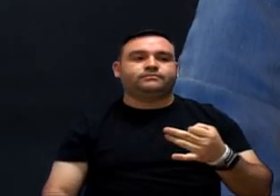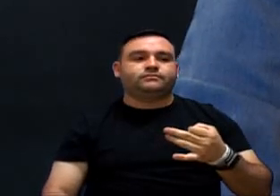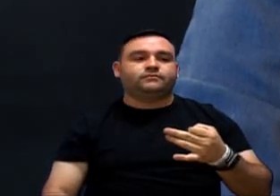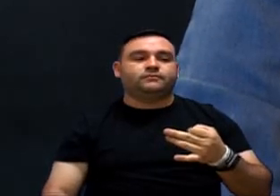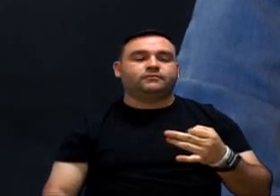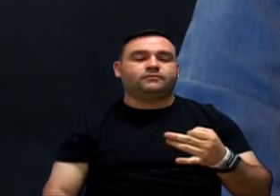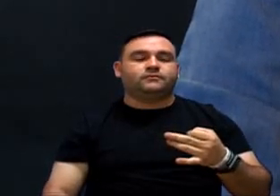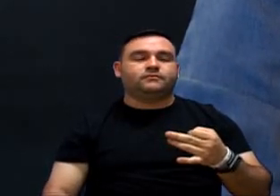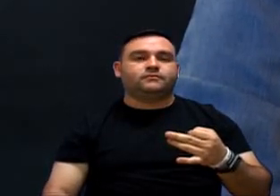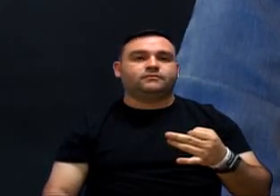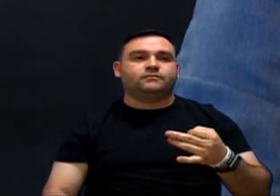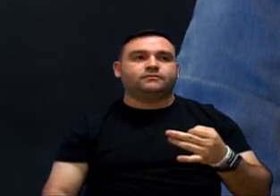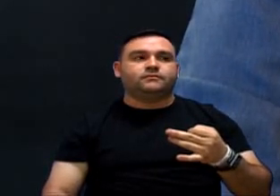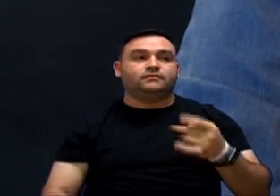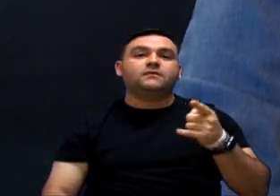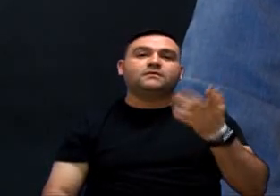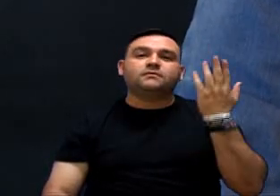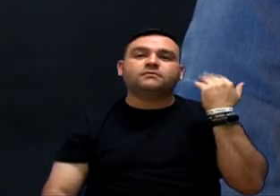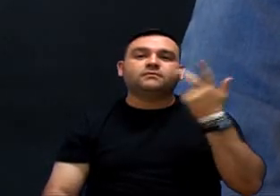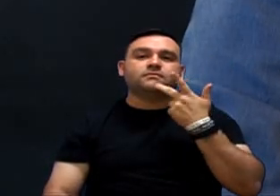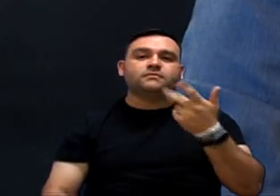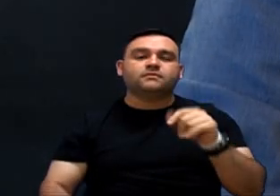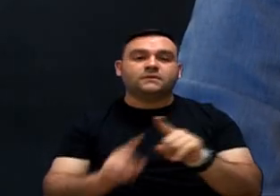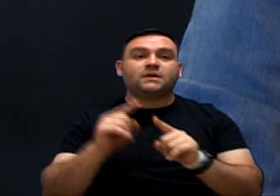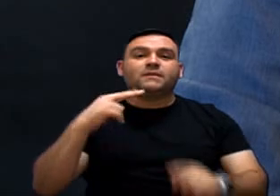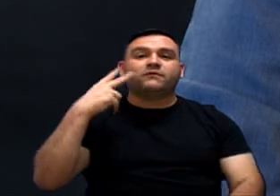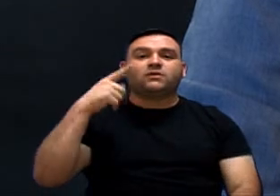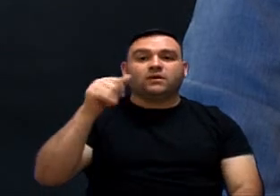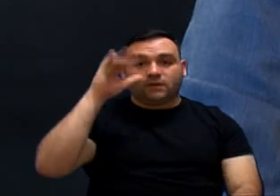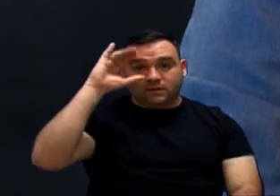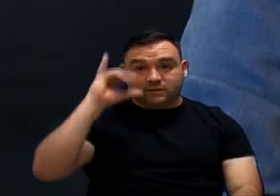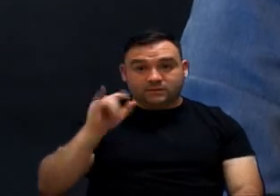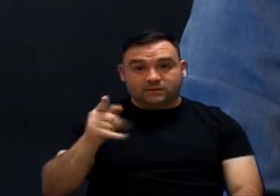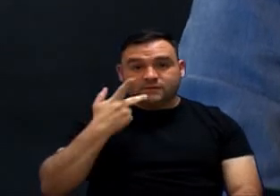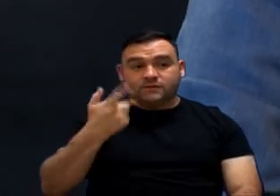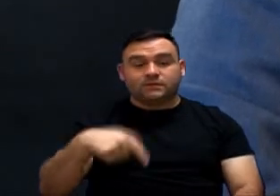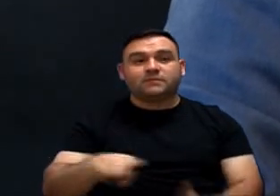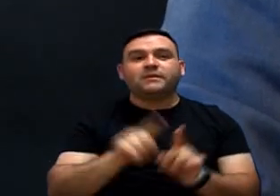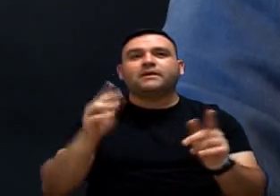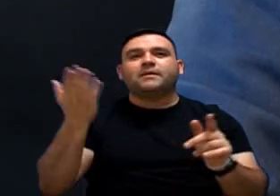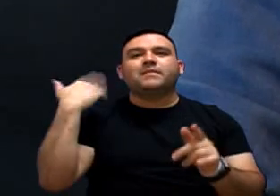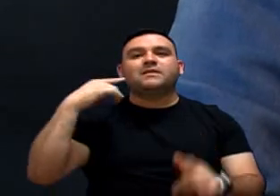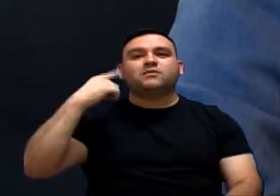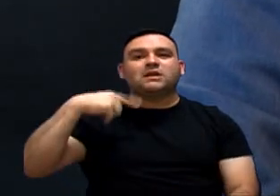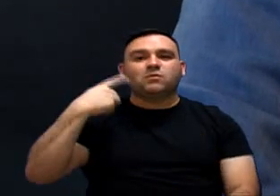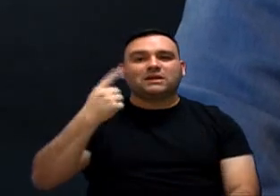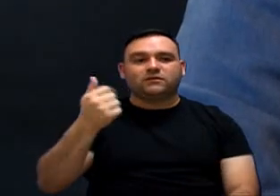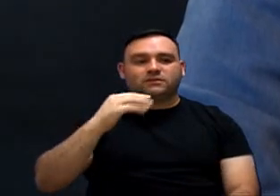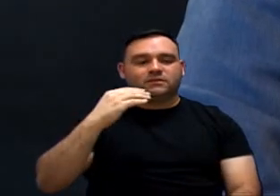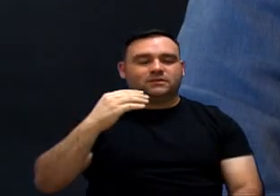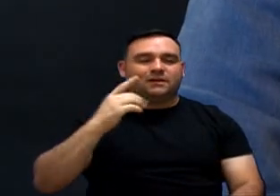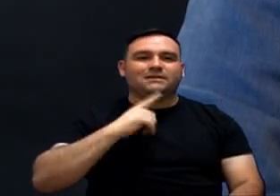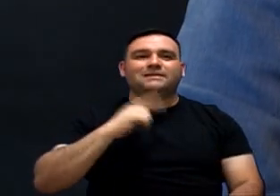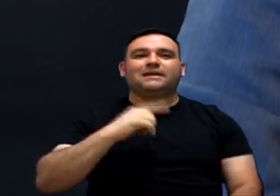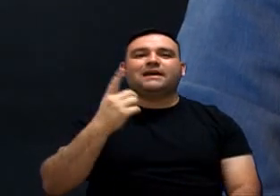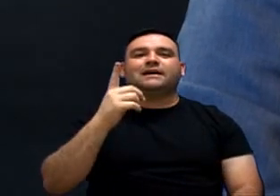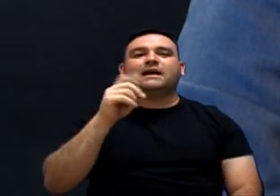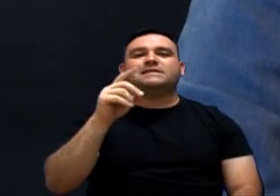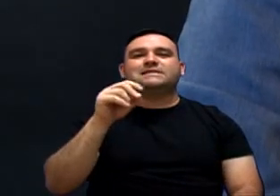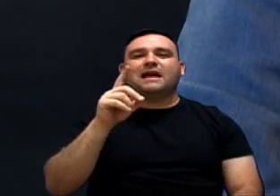E quando... O senhor falou também da vereadora Yara, sobre quando era deputada, mandou 10 creches para cá.